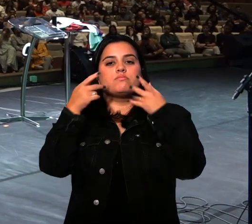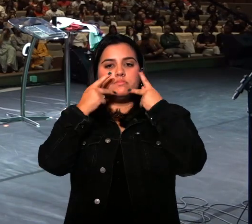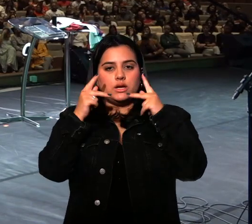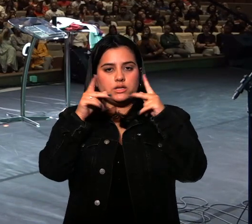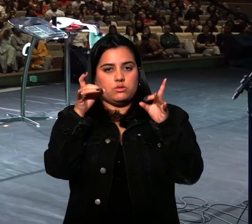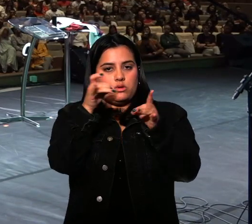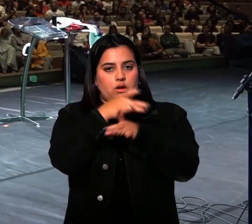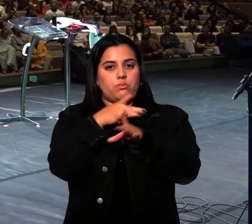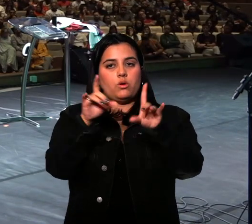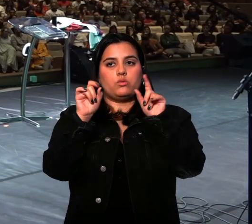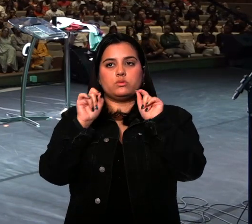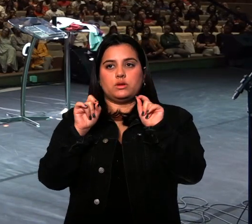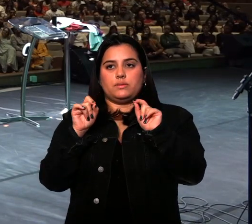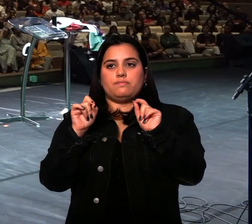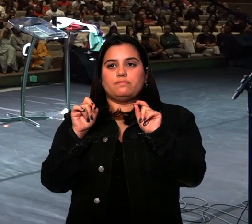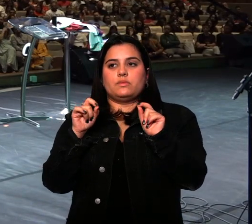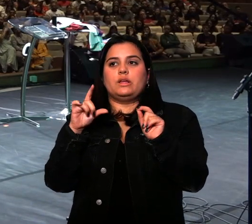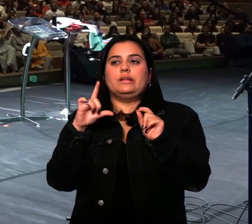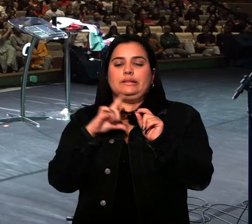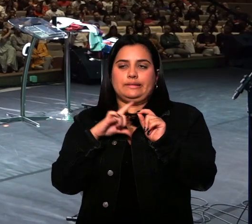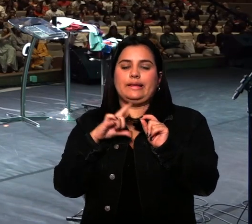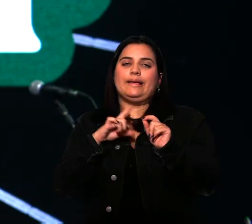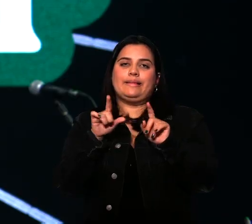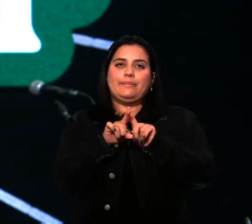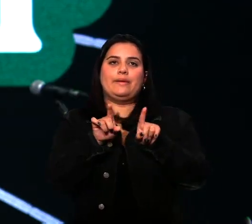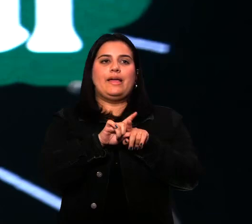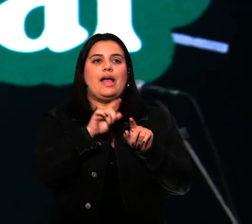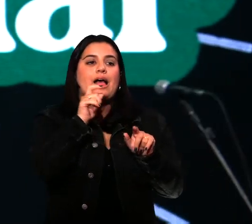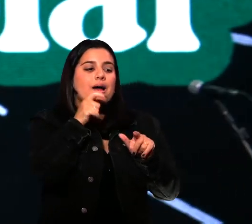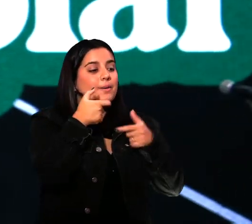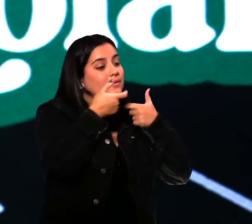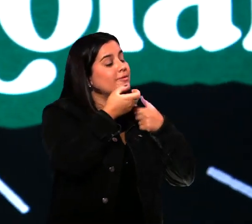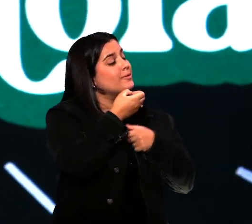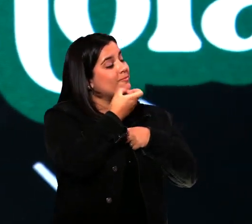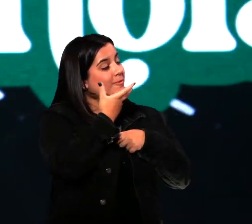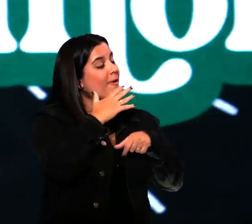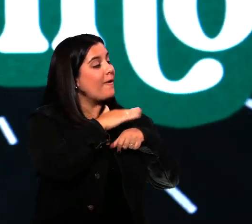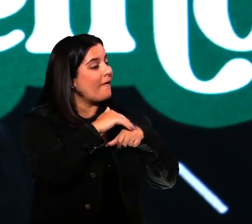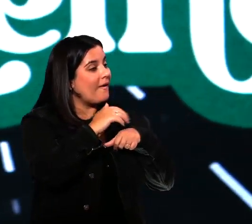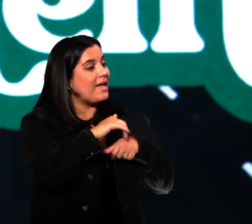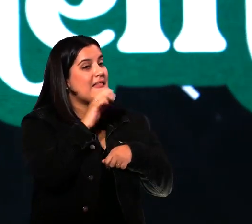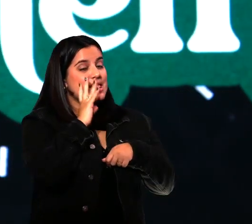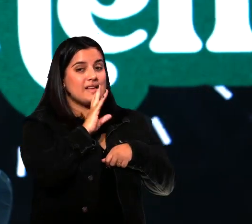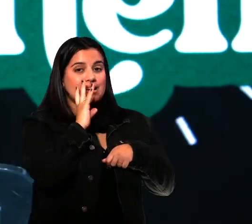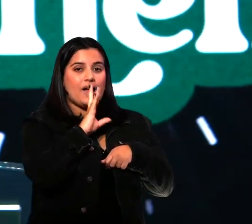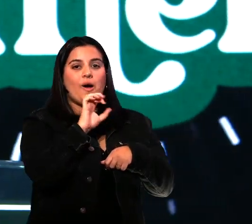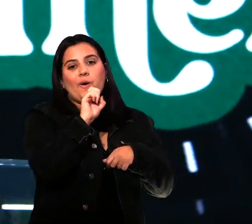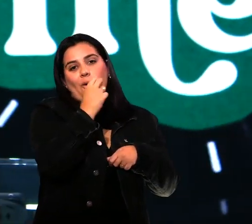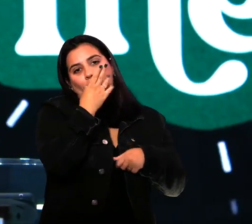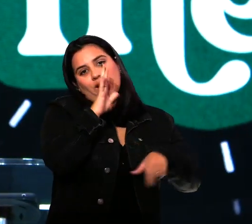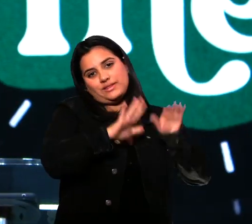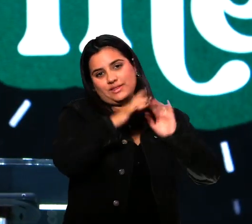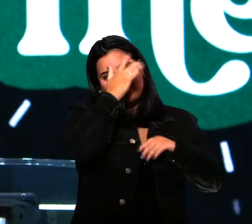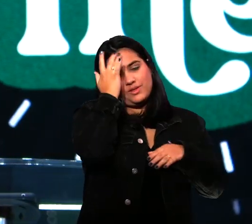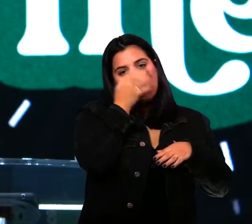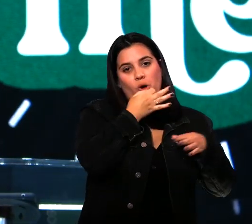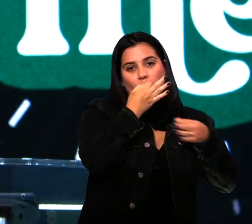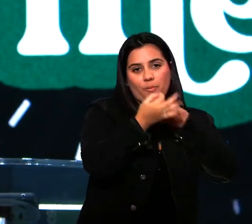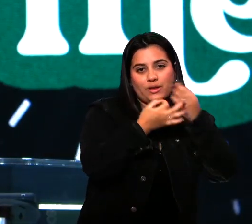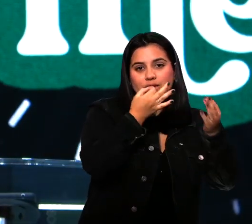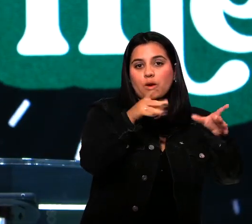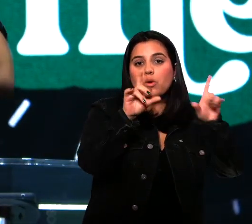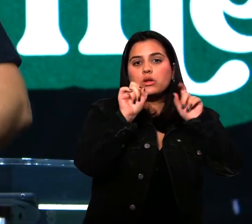não é aprovado simplesmente pelos elogios que ele recebe no final, ou até pelas críticas ou postagens que são feitas. O lugar onde o pastor é mais